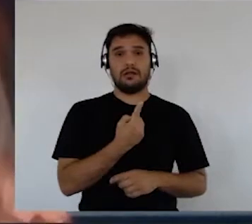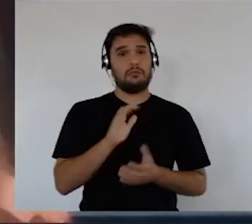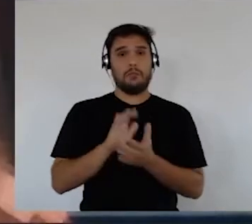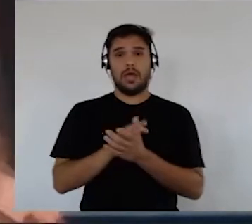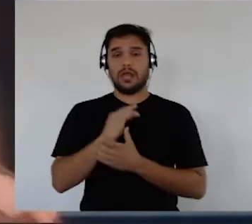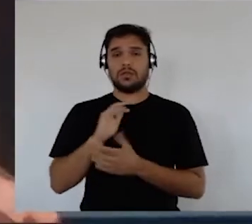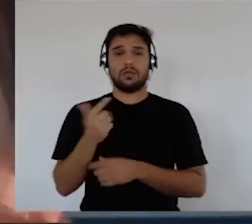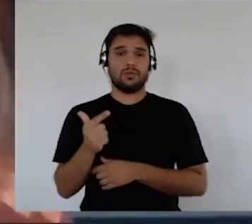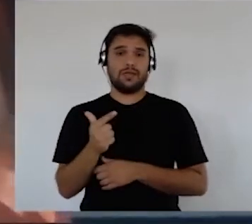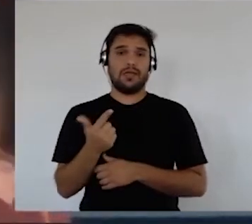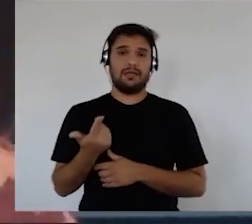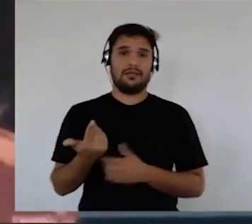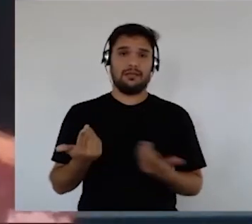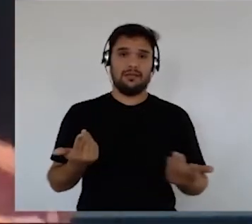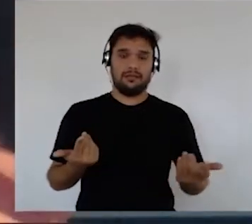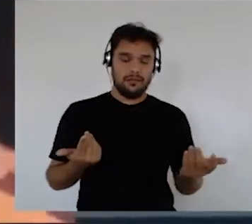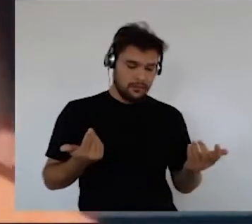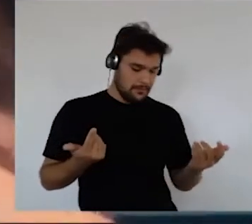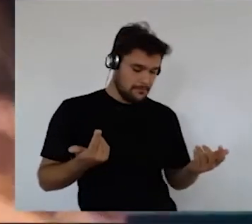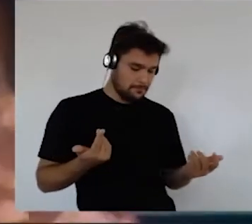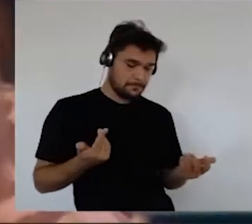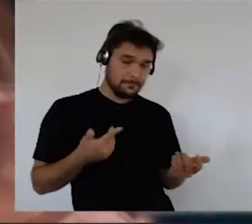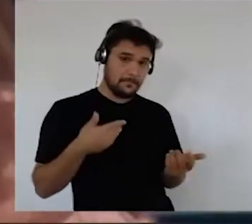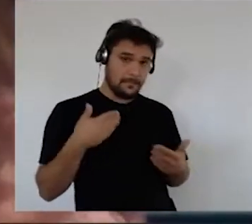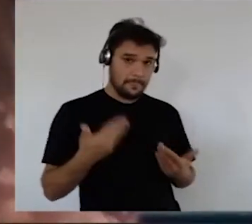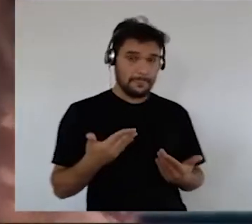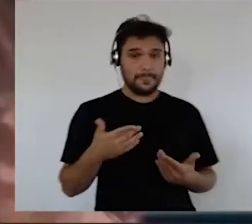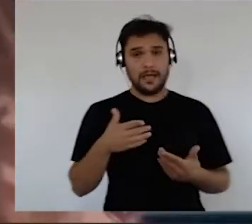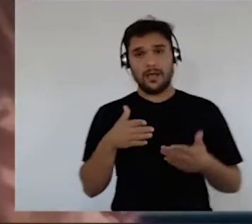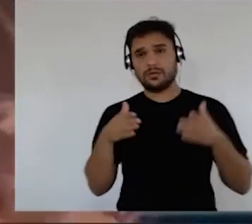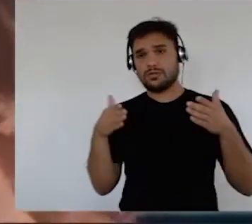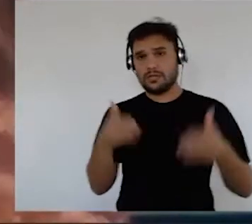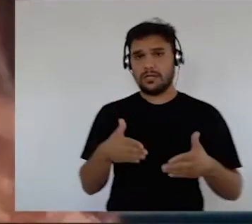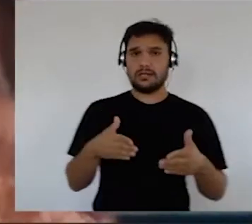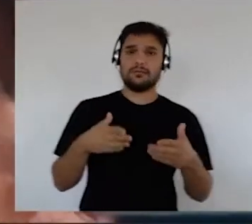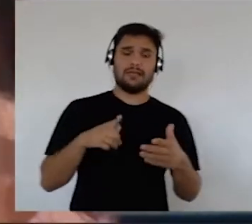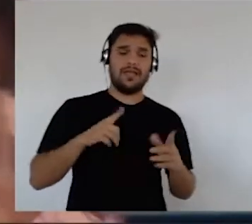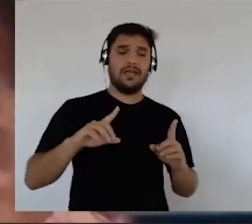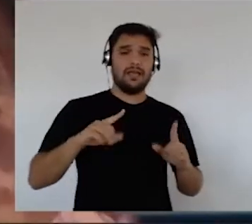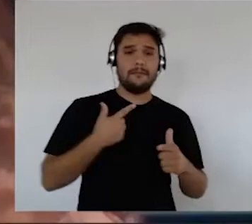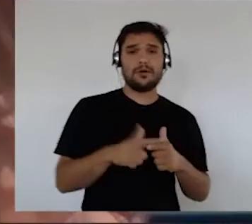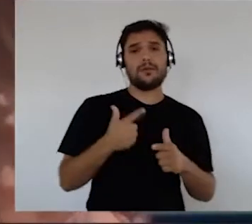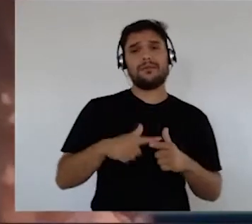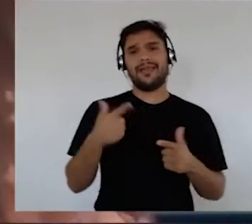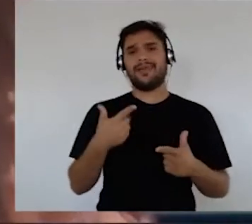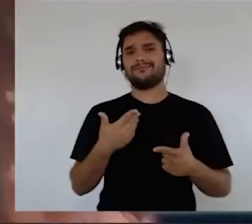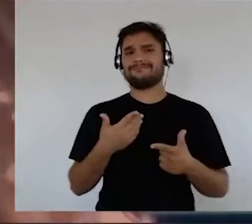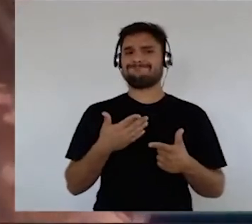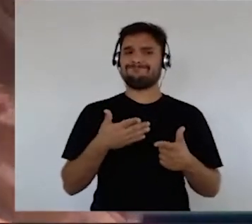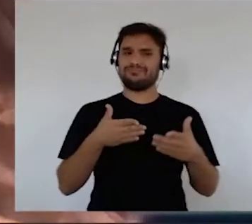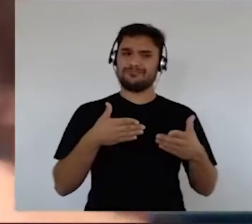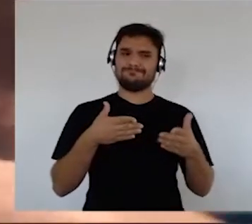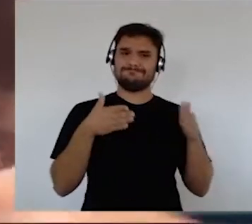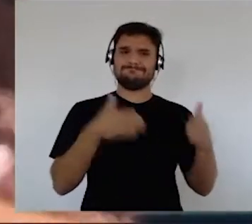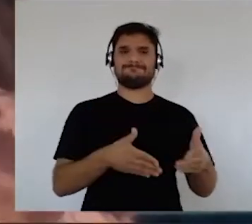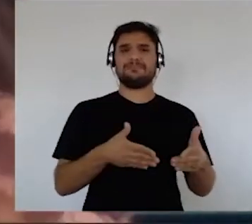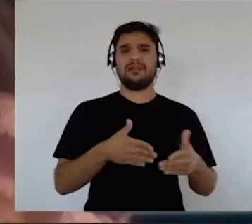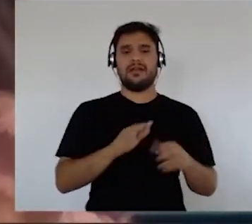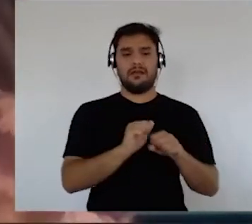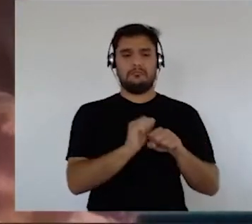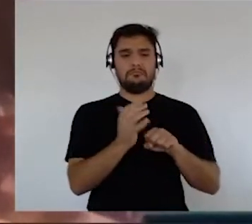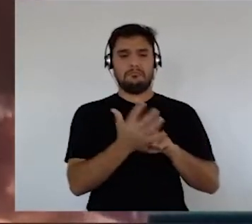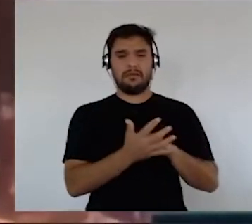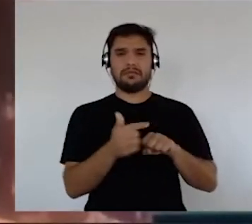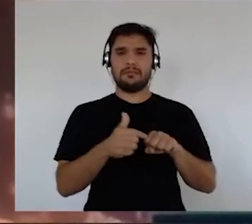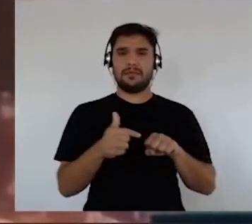o trabalho ali, né? Então, nesse ponto específico, a gente tem desafios muito peculiares, porque com a